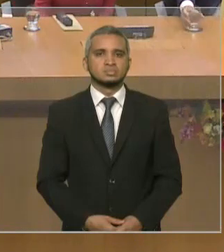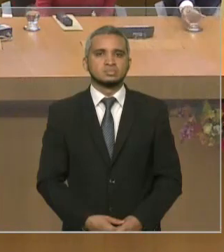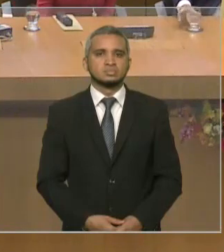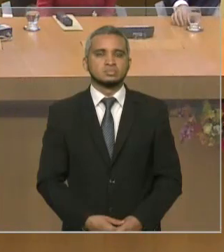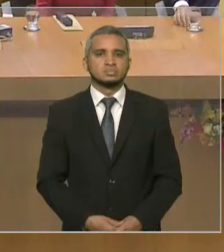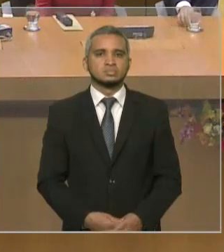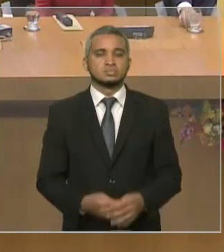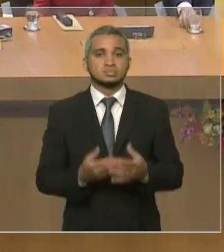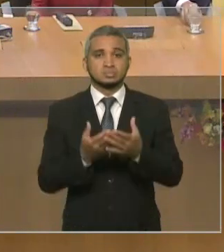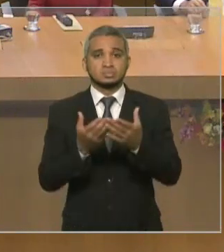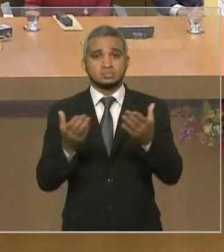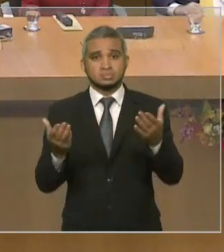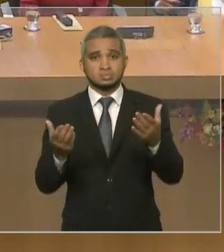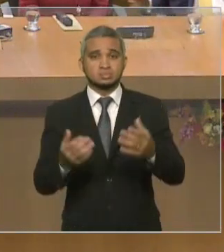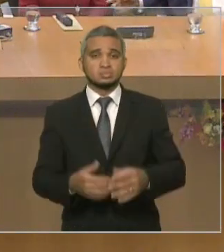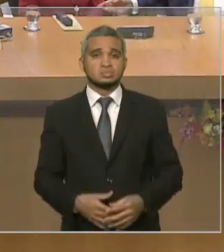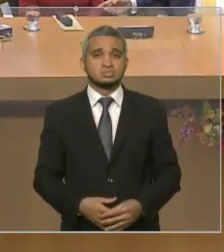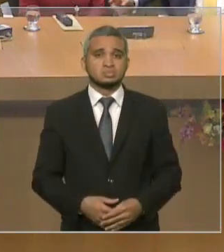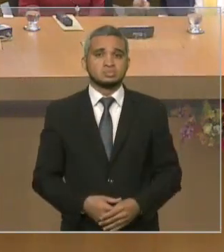Senhoras e senhores,